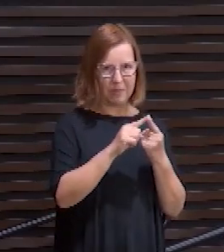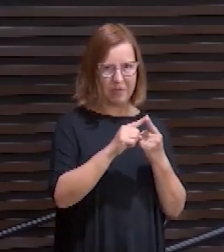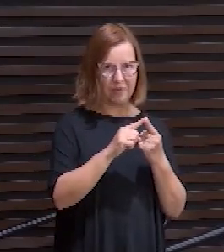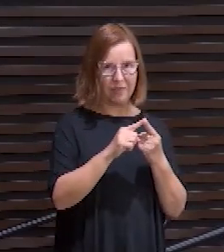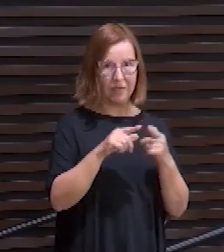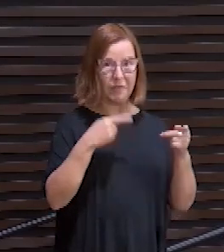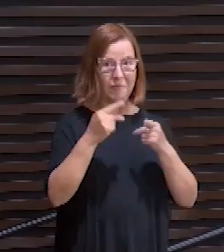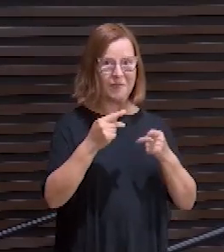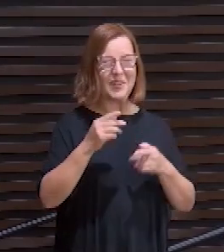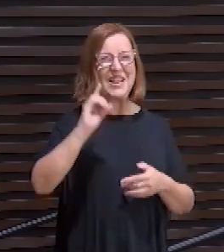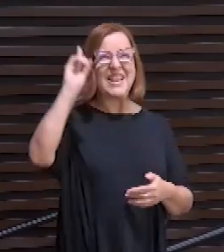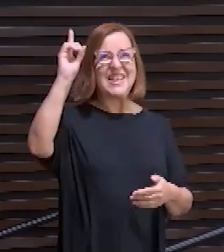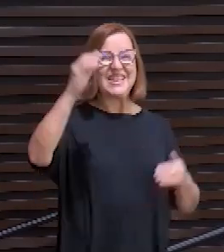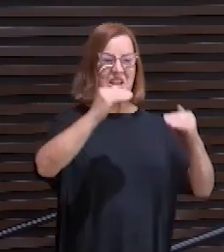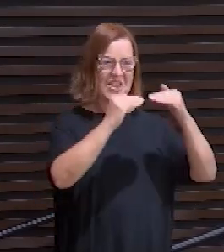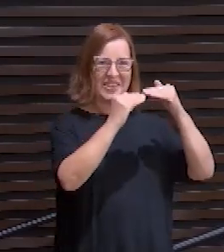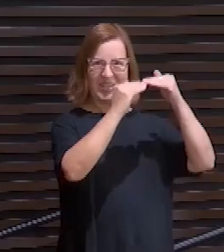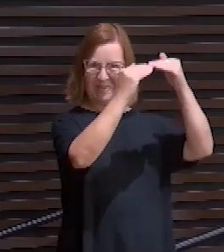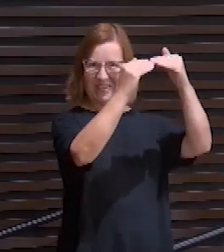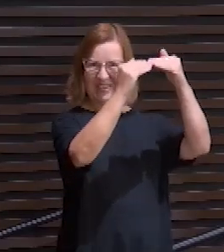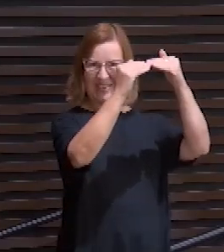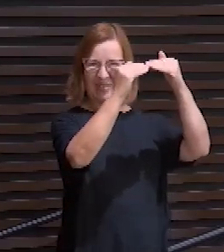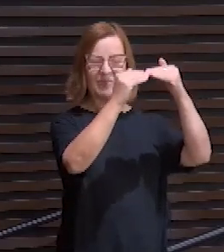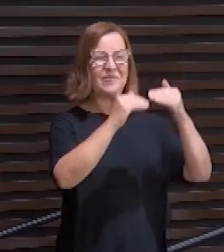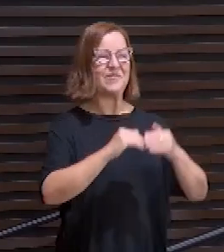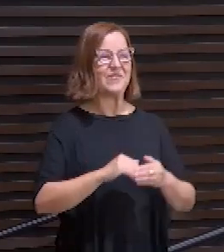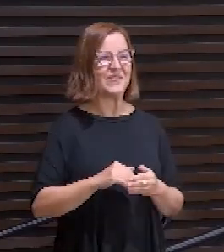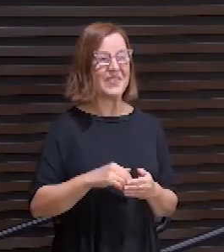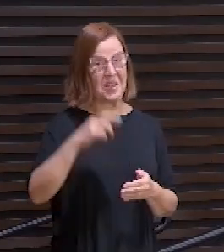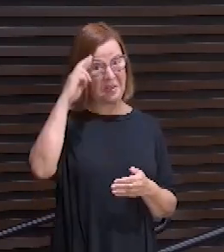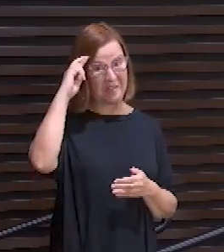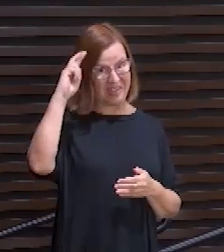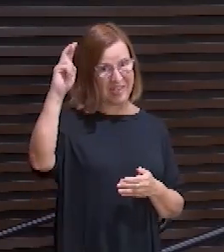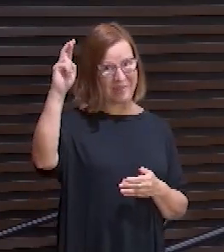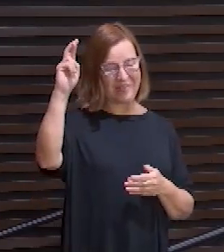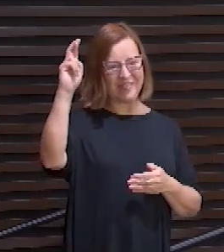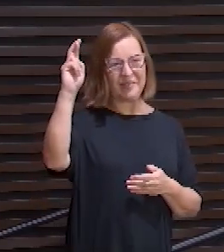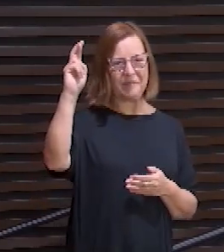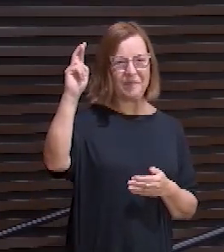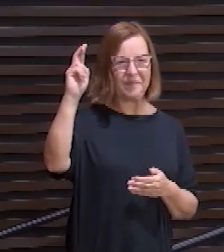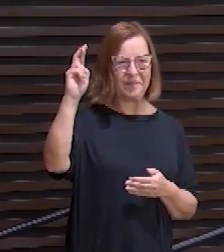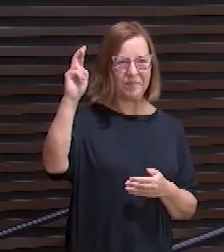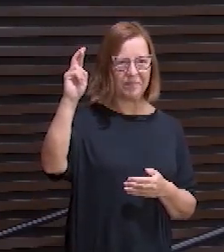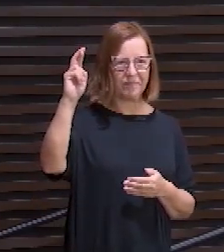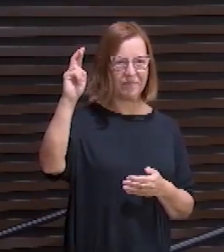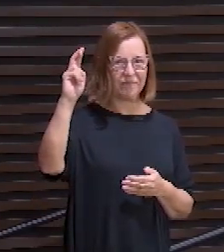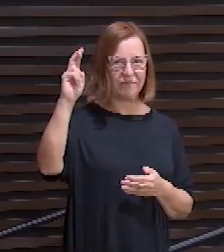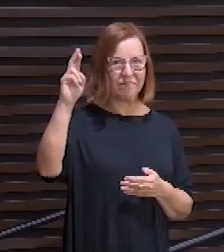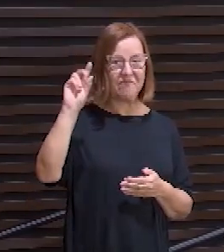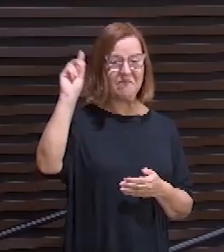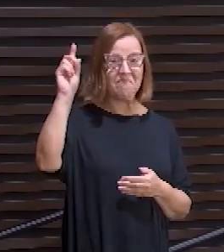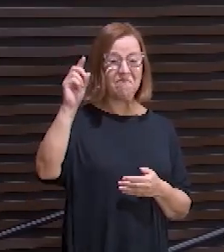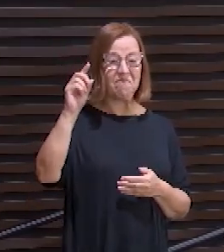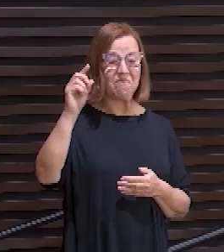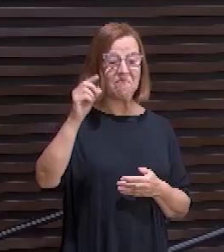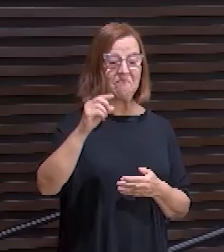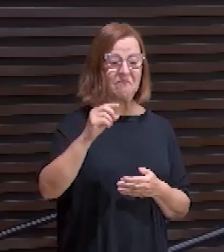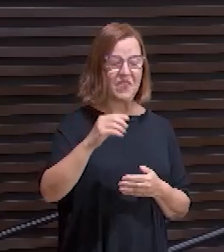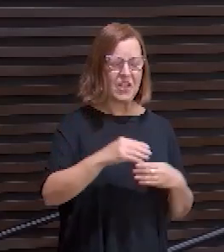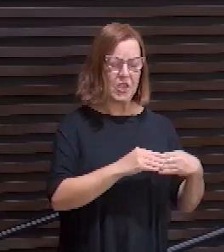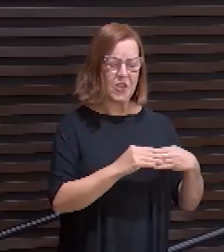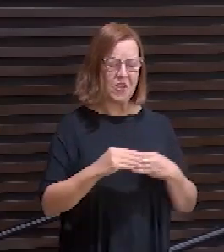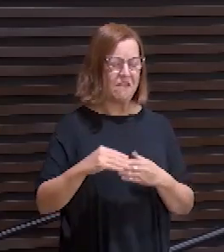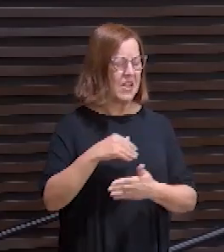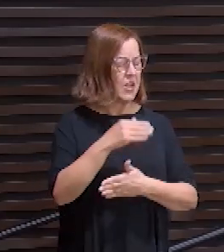Deus é soberano, é o Senhor, Ele é quem governa tudo